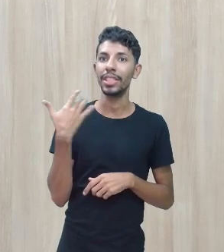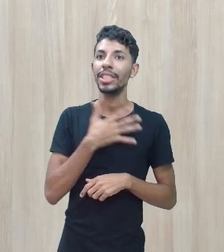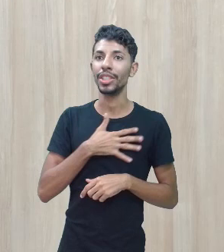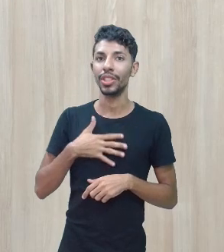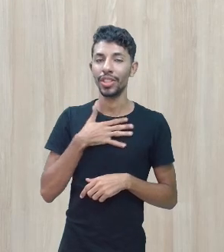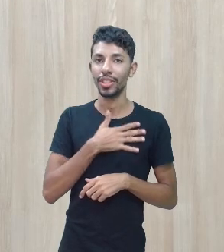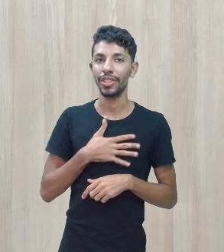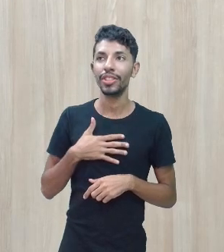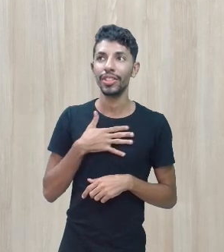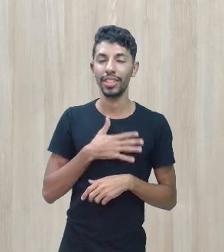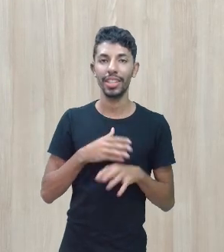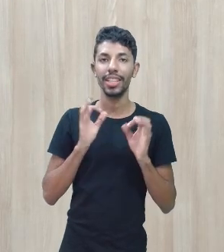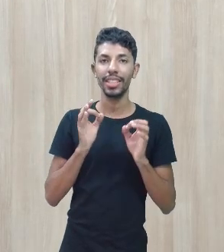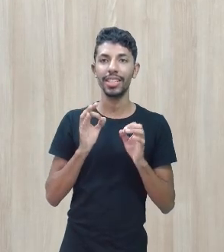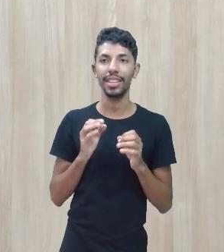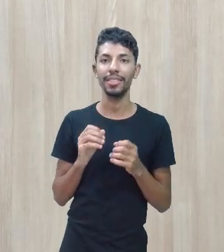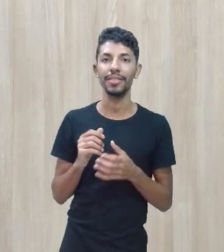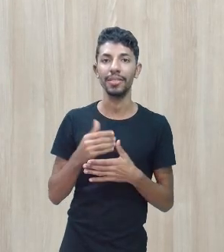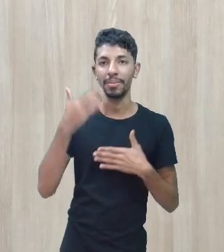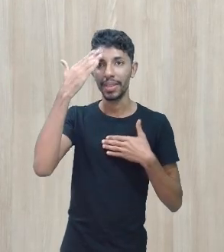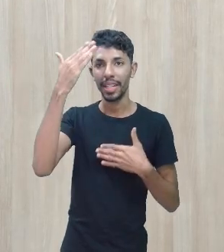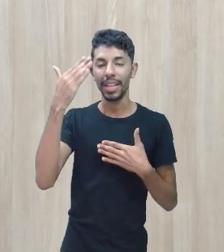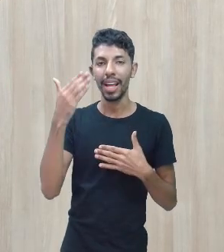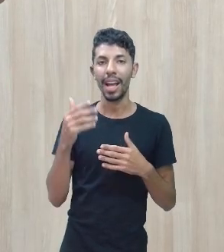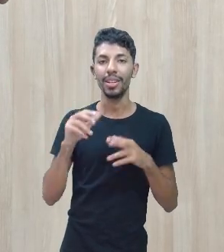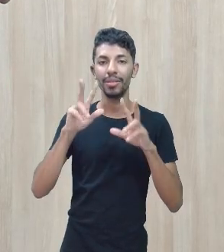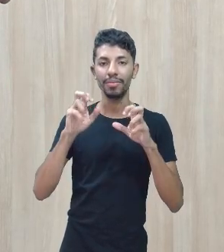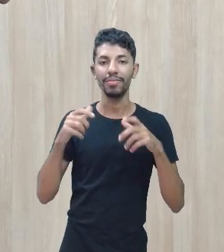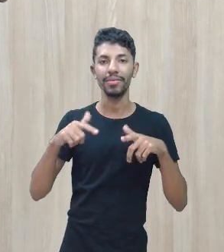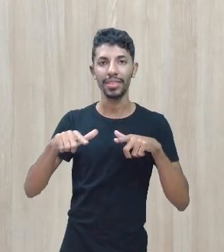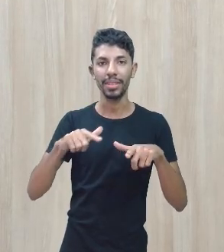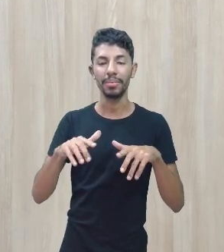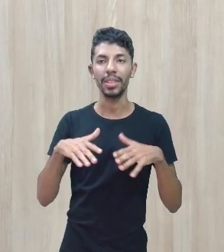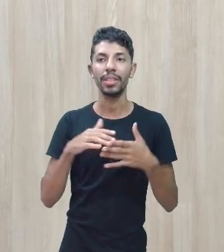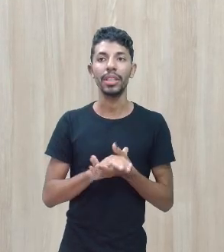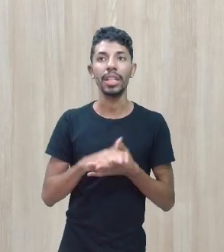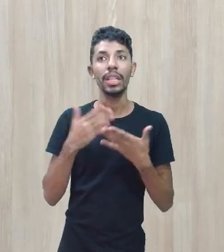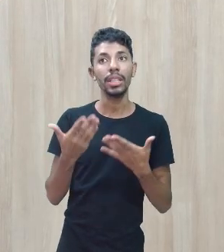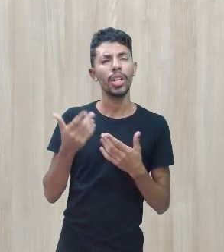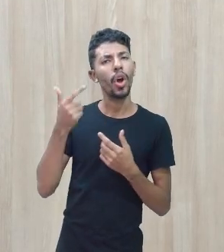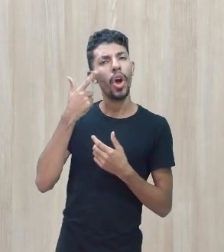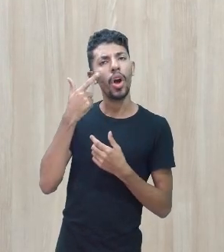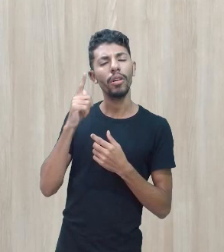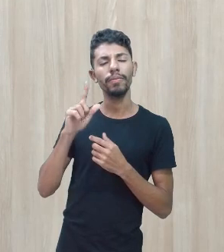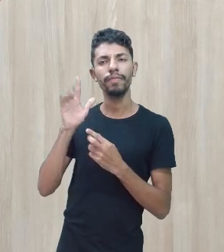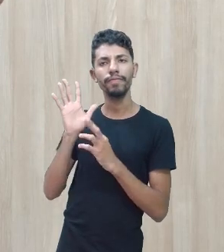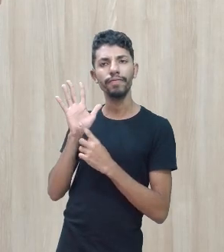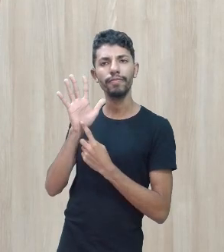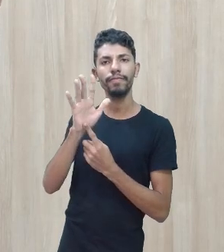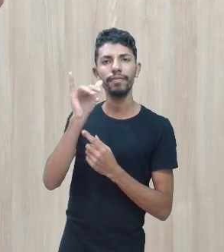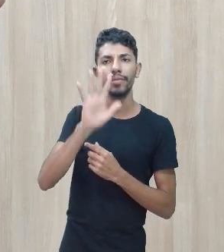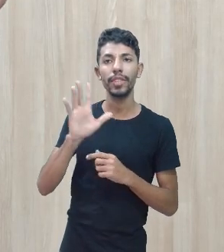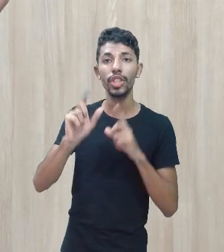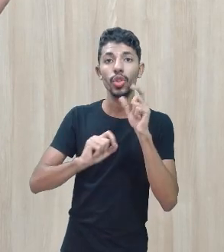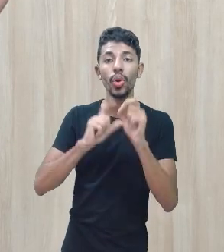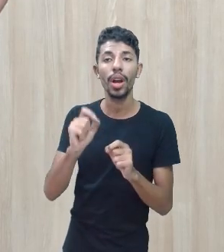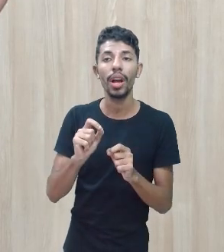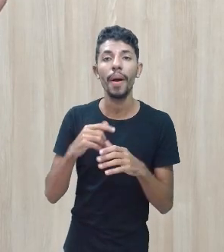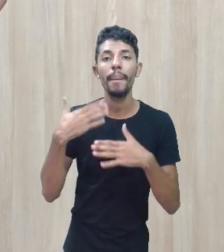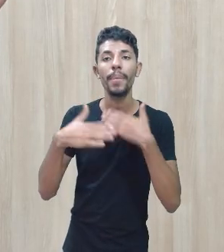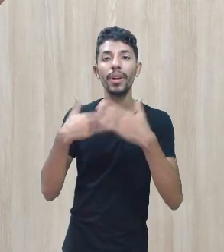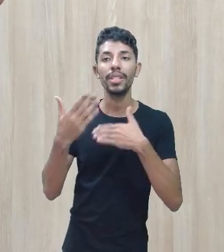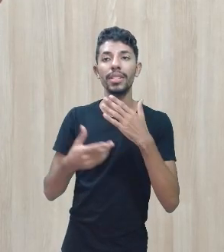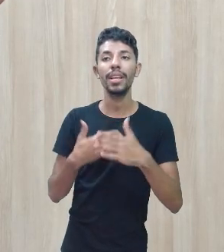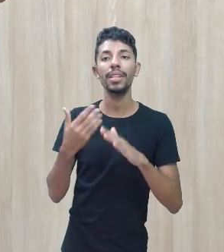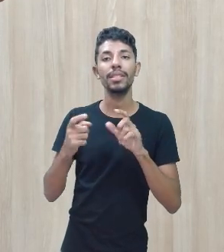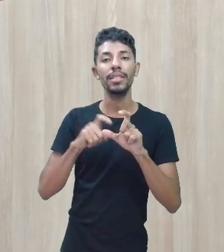a Kilson e a Mônica, né, por esse trabalho. Então, só para a gente finalizar é o seguinte: como eu mostrei na imagem, o processo de independência aqui não ocorreu, né, com a